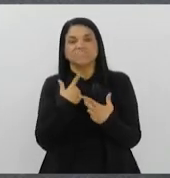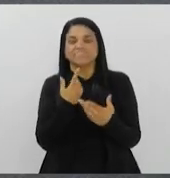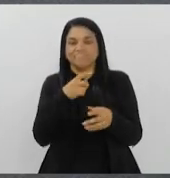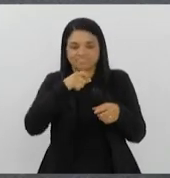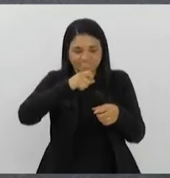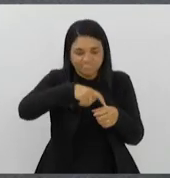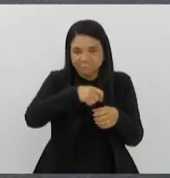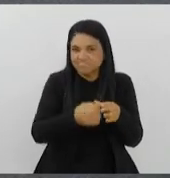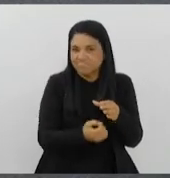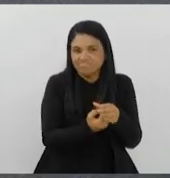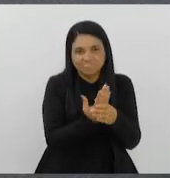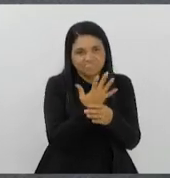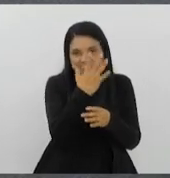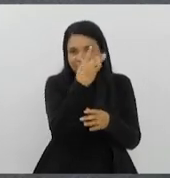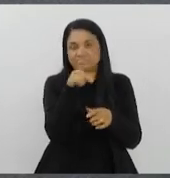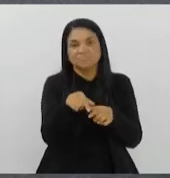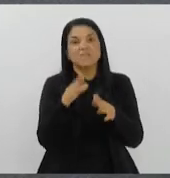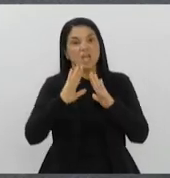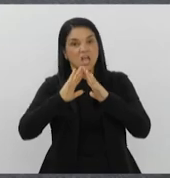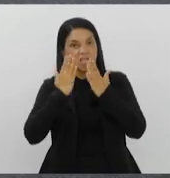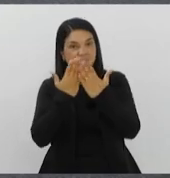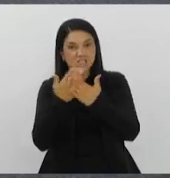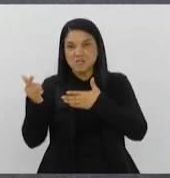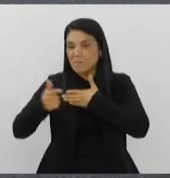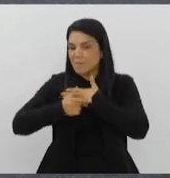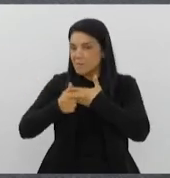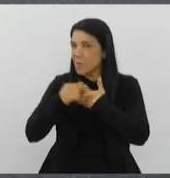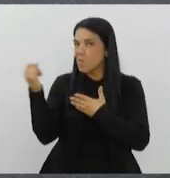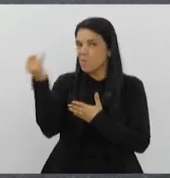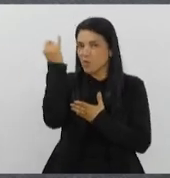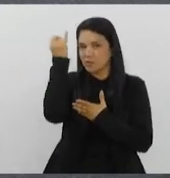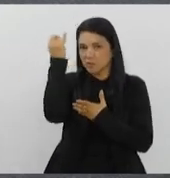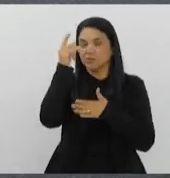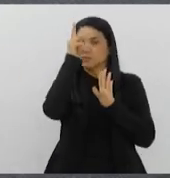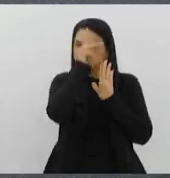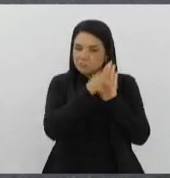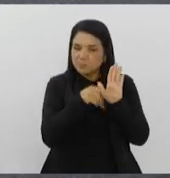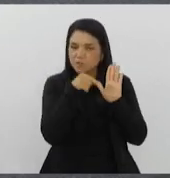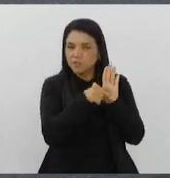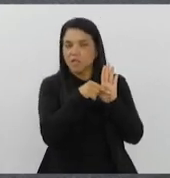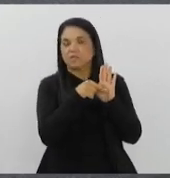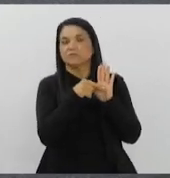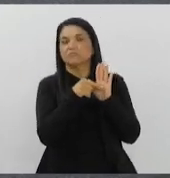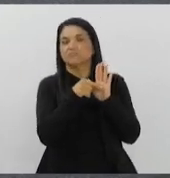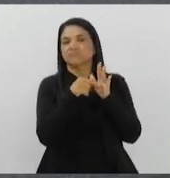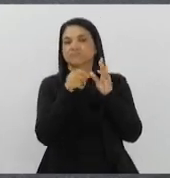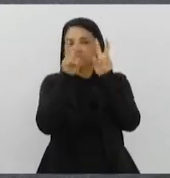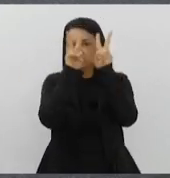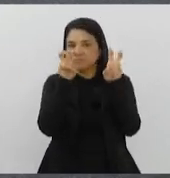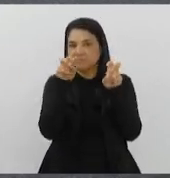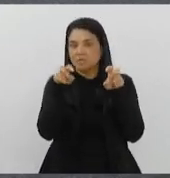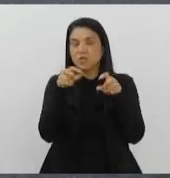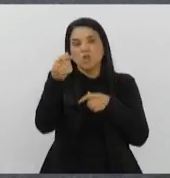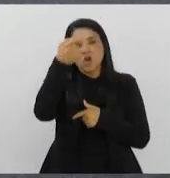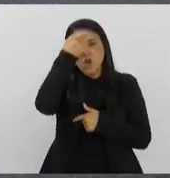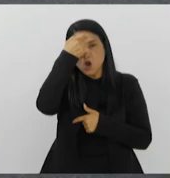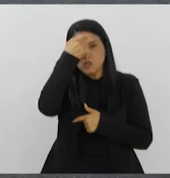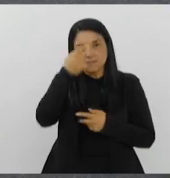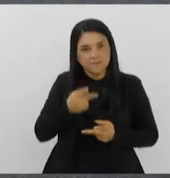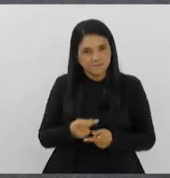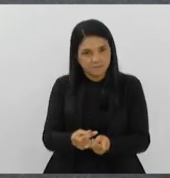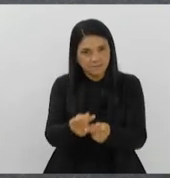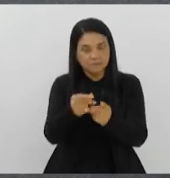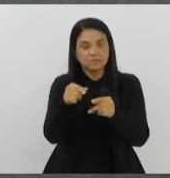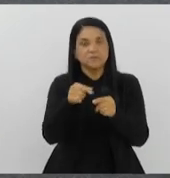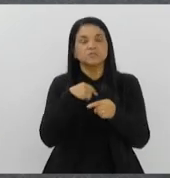de longo prazo, e as escolas têm um papel fundamental. O projeto trata de campanhas permanentes de conscientização, tratamento de